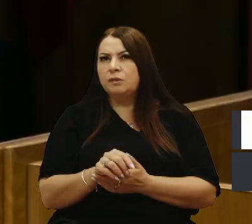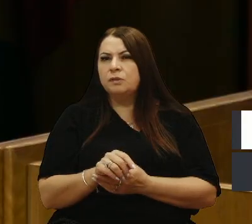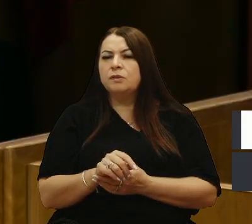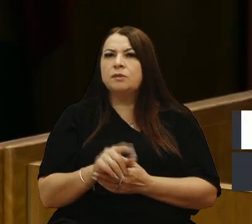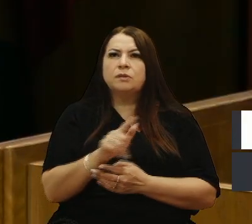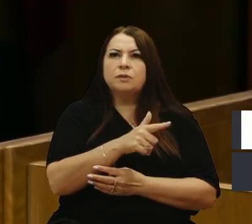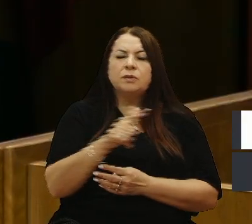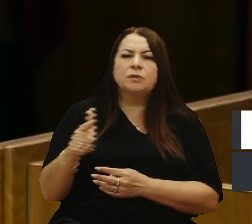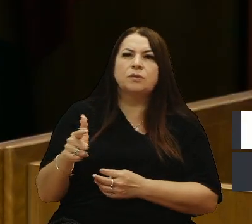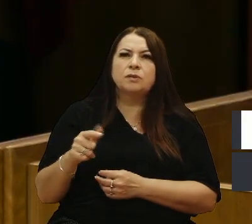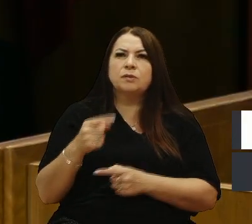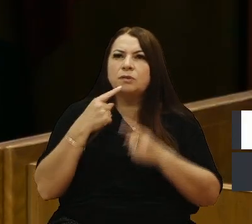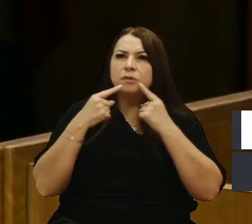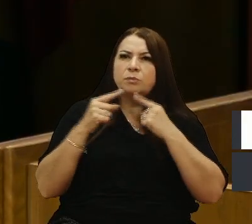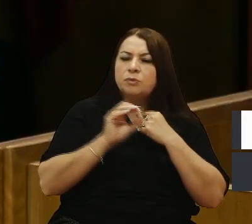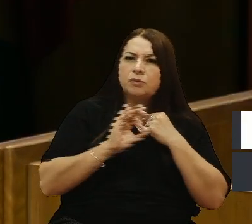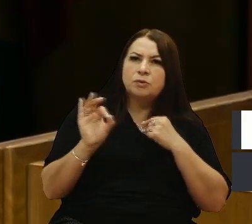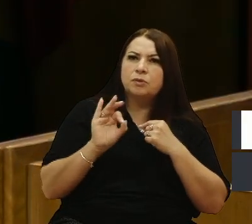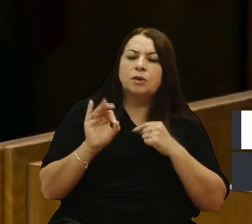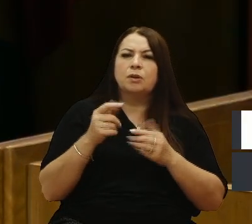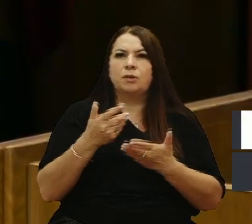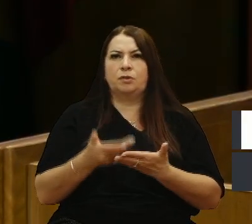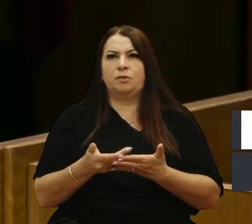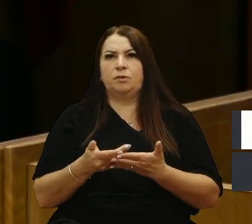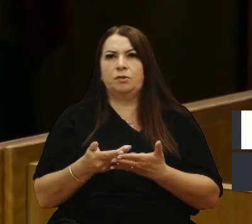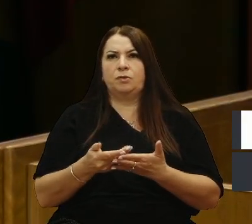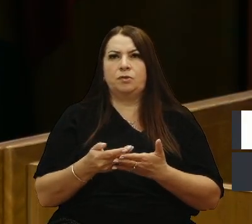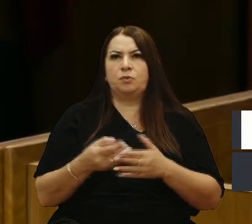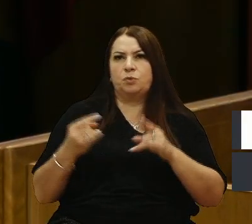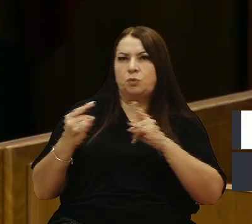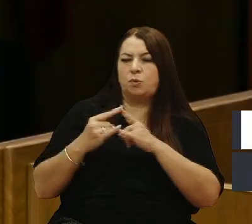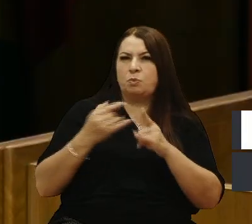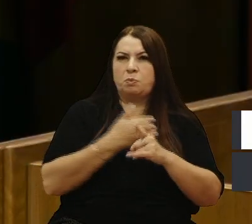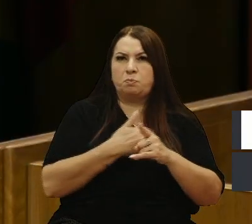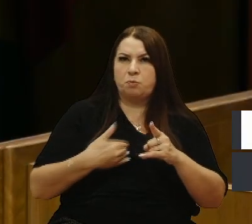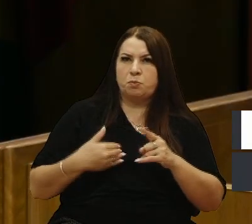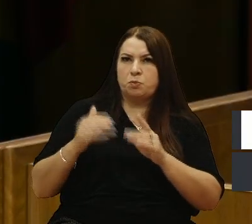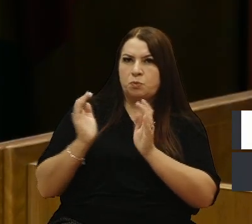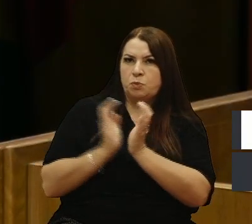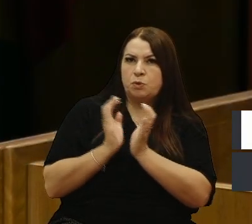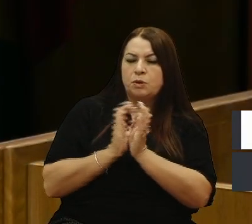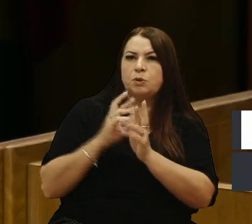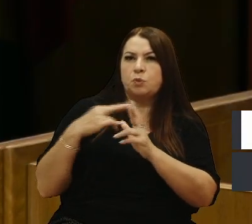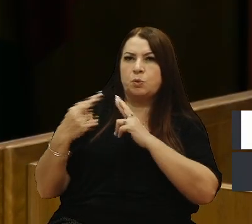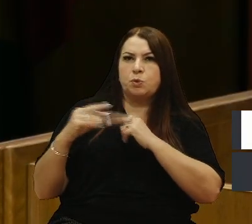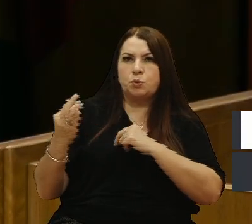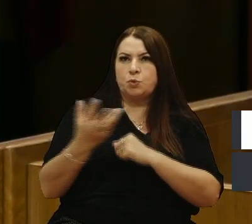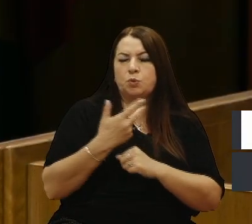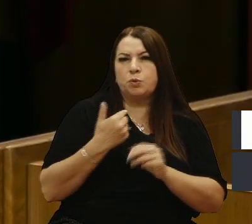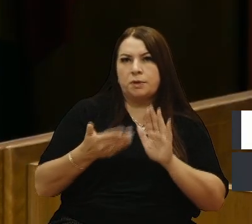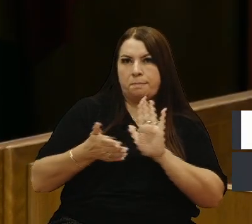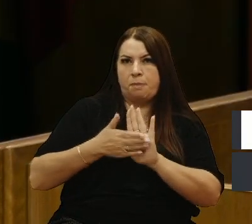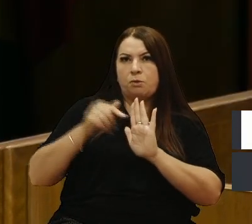não tenho queixa de nada de parte dos órgãos públicos e dos colegas dessa casa em relação a todas as nossas